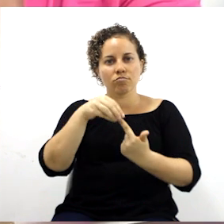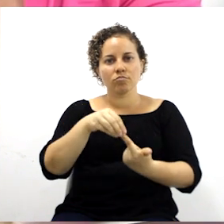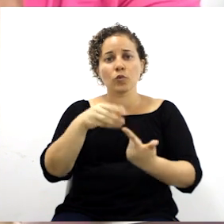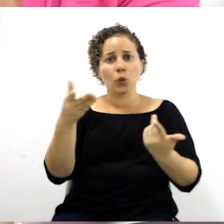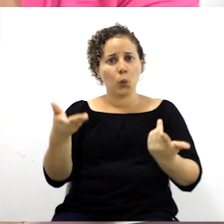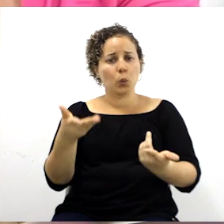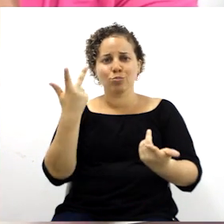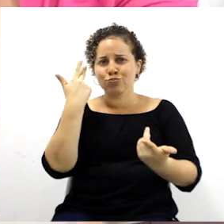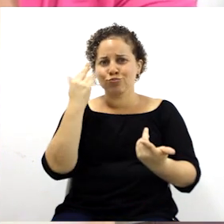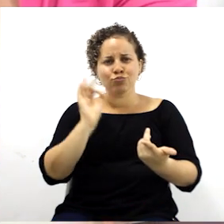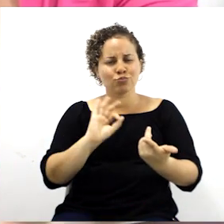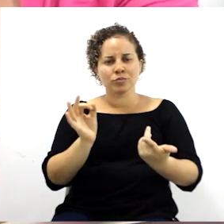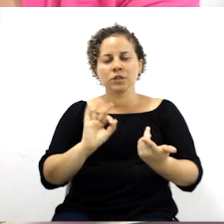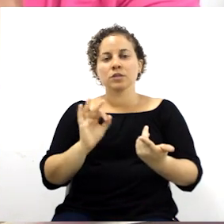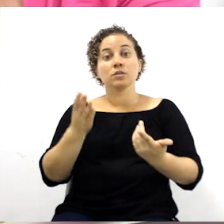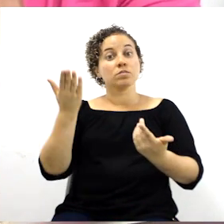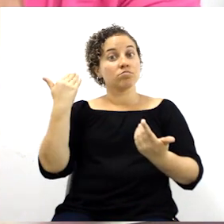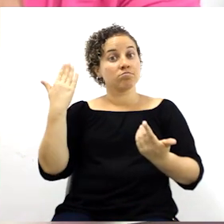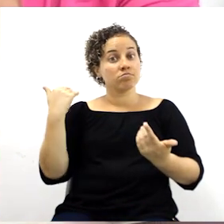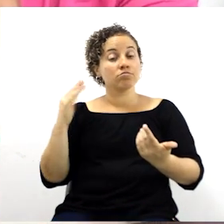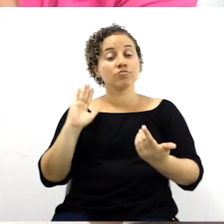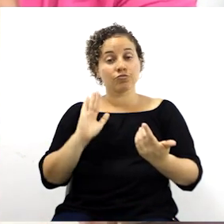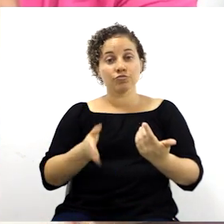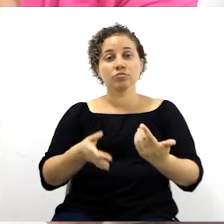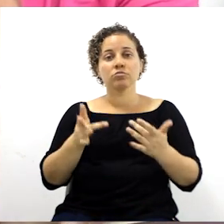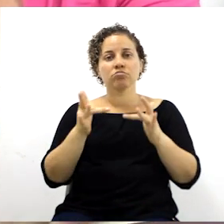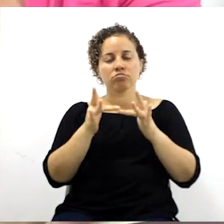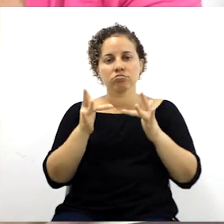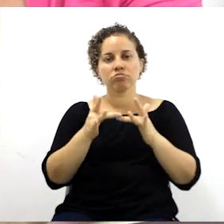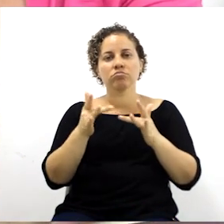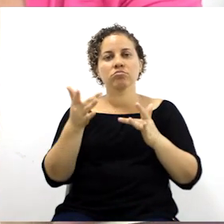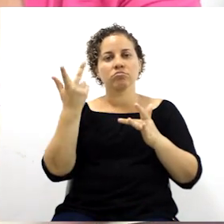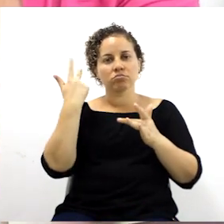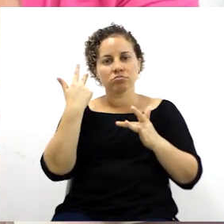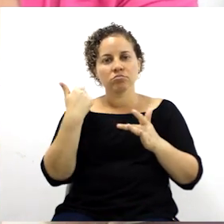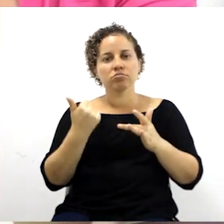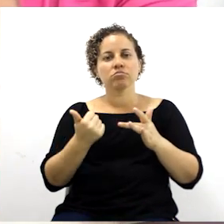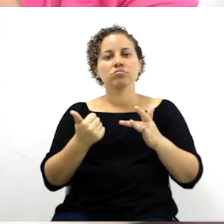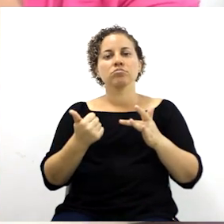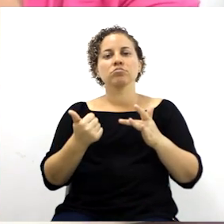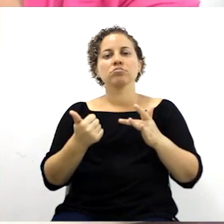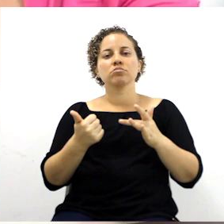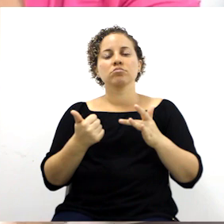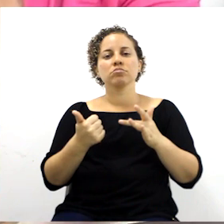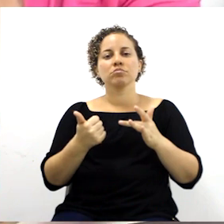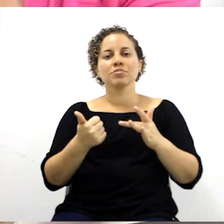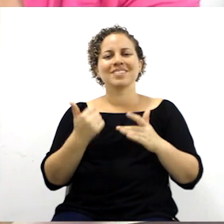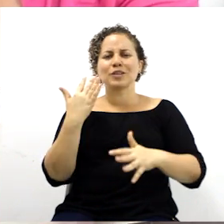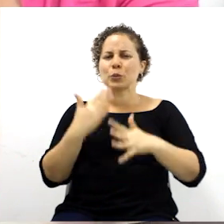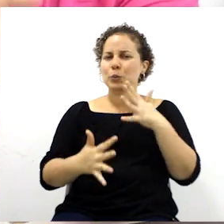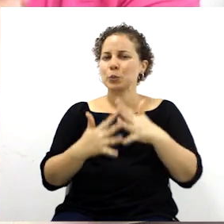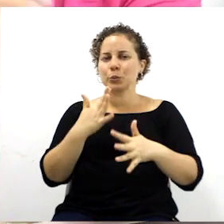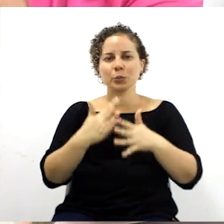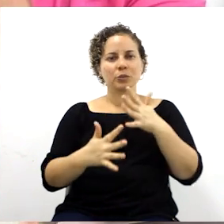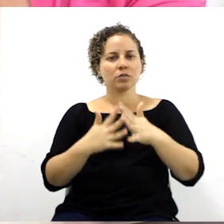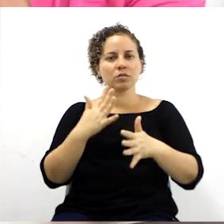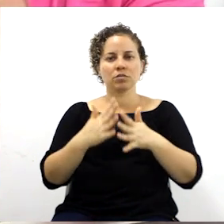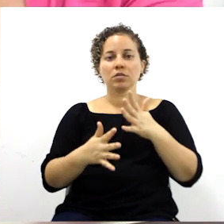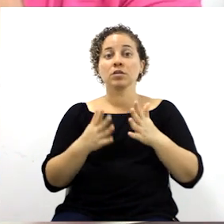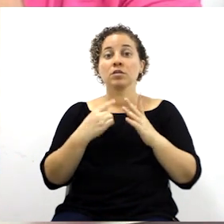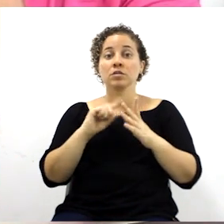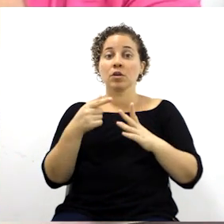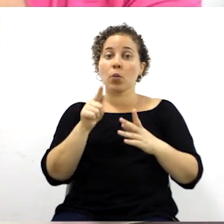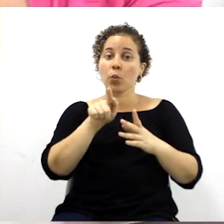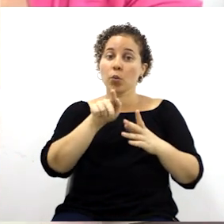comum, mas em algum momento já foi. Então, havia obras de referência que elas eram complexas de serem utilizadas. Então, eram criados